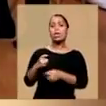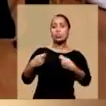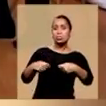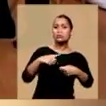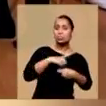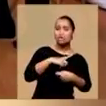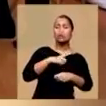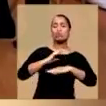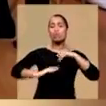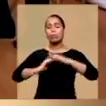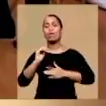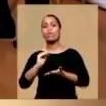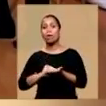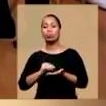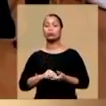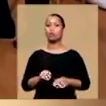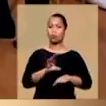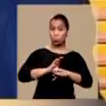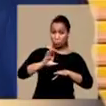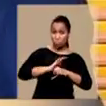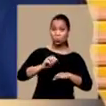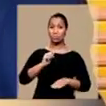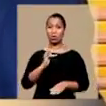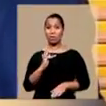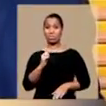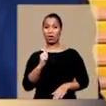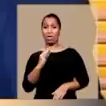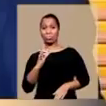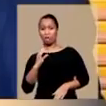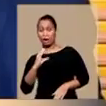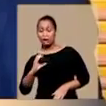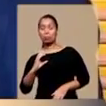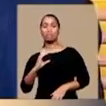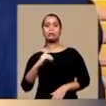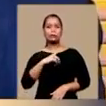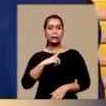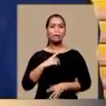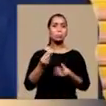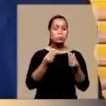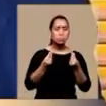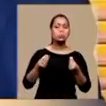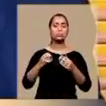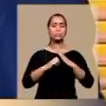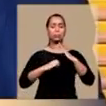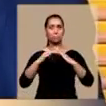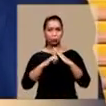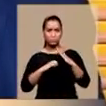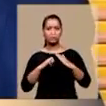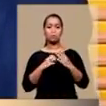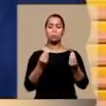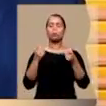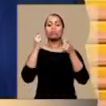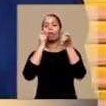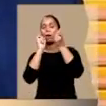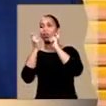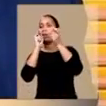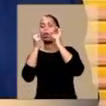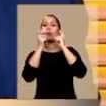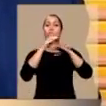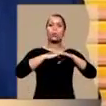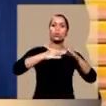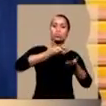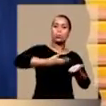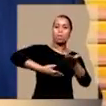de Exato. Profissionais? Os cursos de graduação da FATEC Rio Preto, eles escutam muito as empresas. Então, eles se reúnem muito, né,